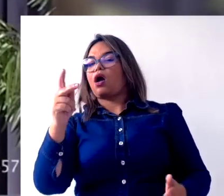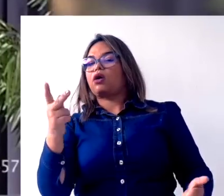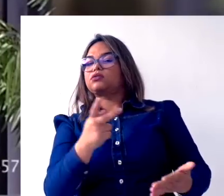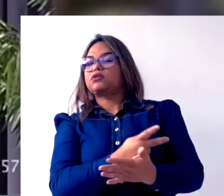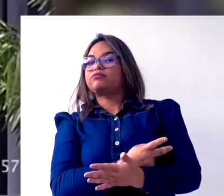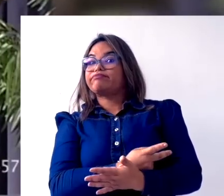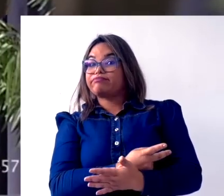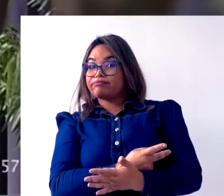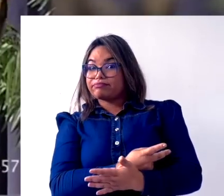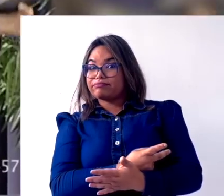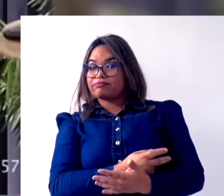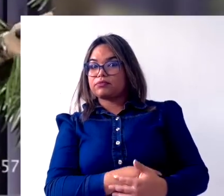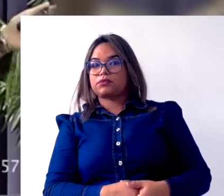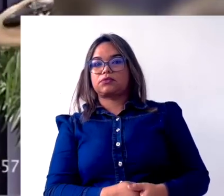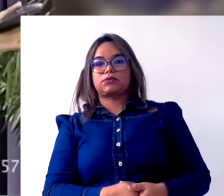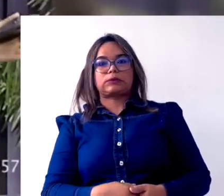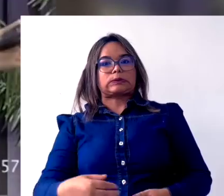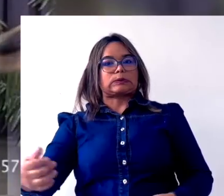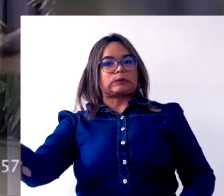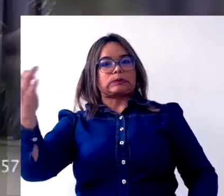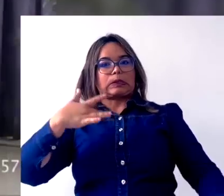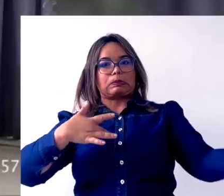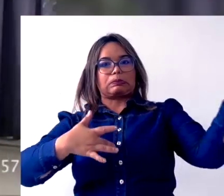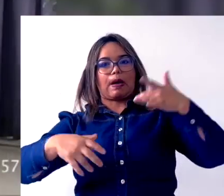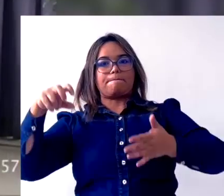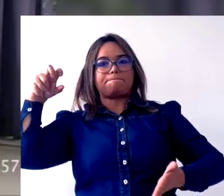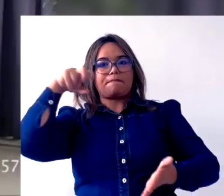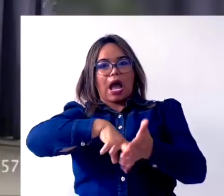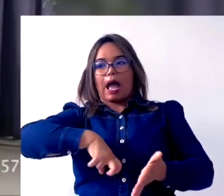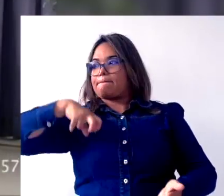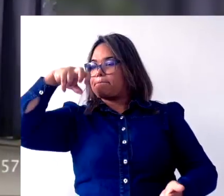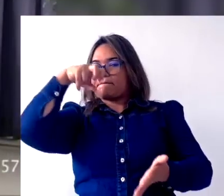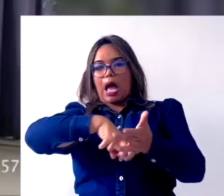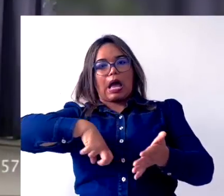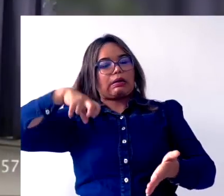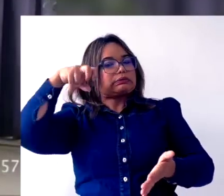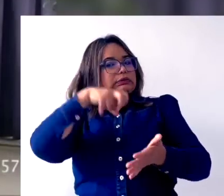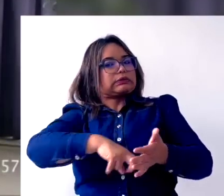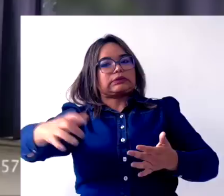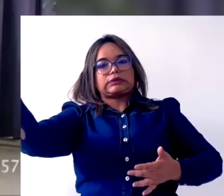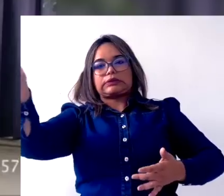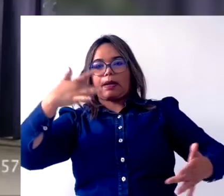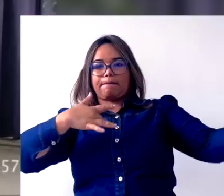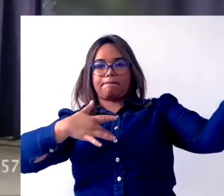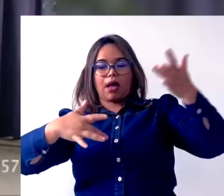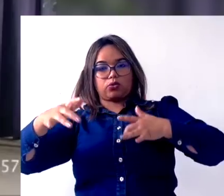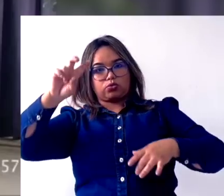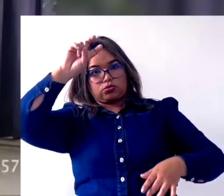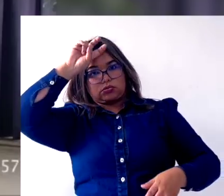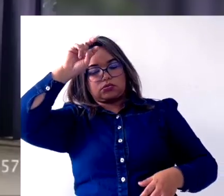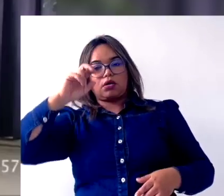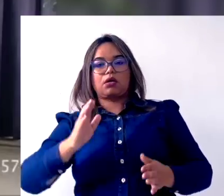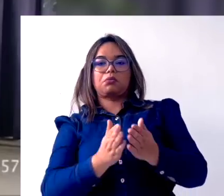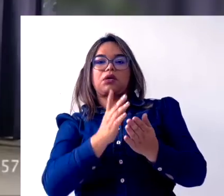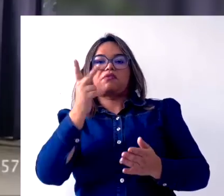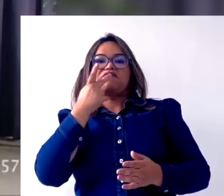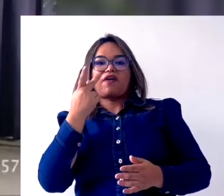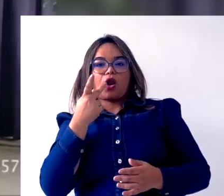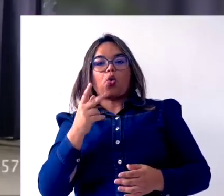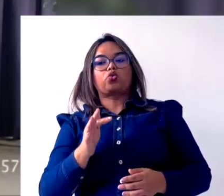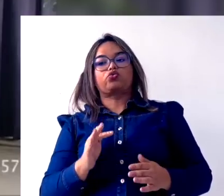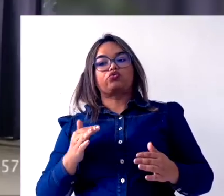As pragas caíram. Caíram sobre eles, e a Bíblia fala que haverá pragas no final dos